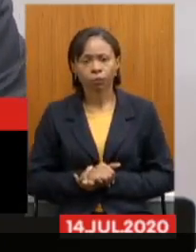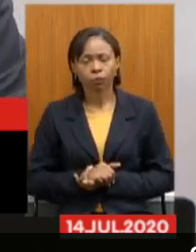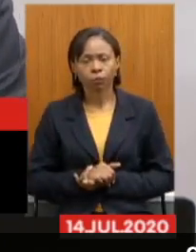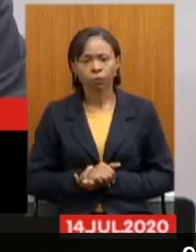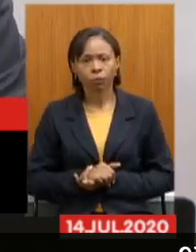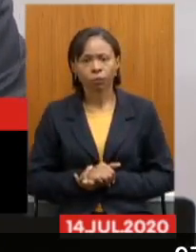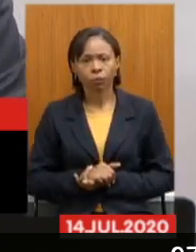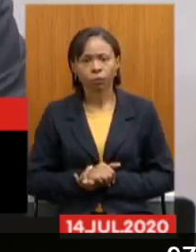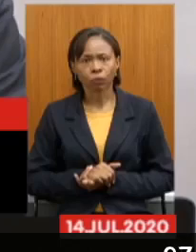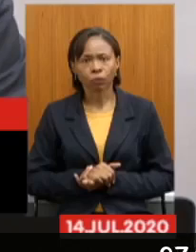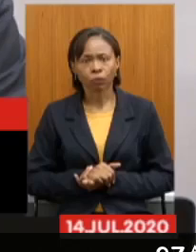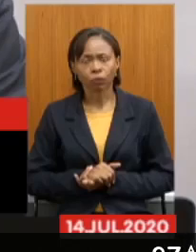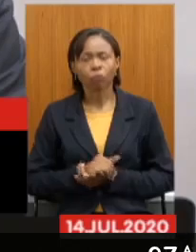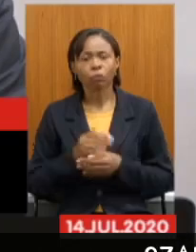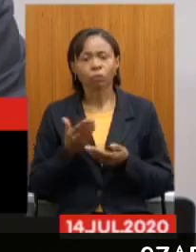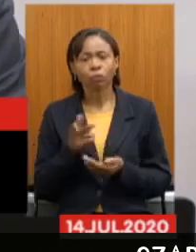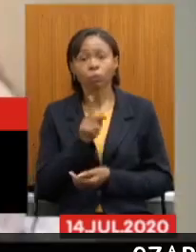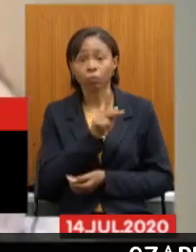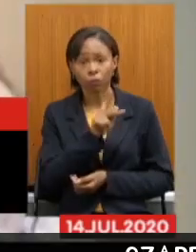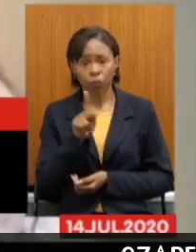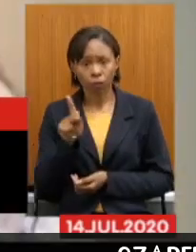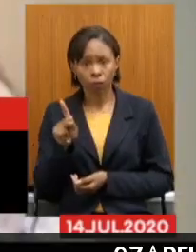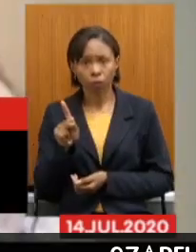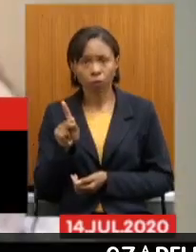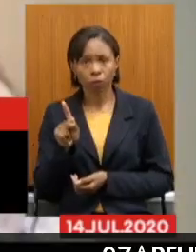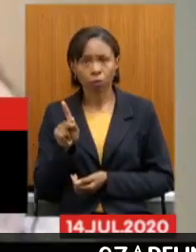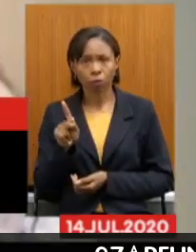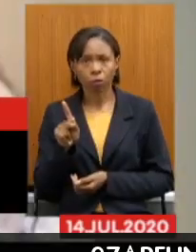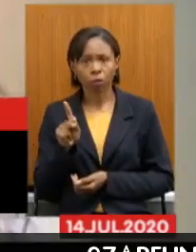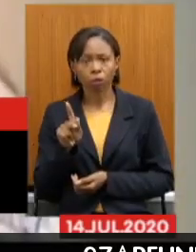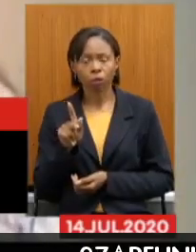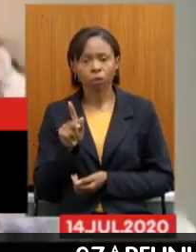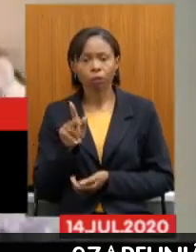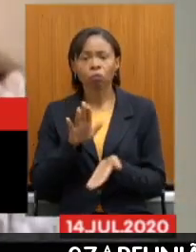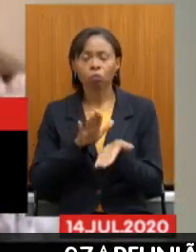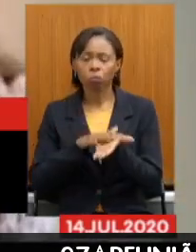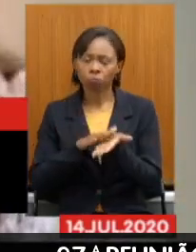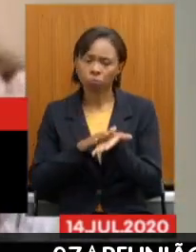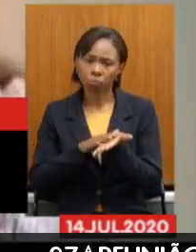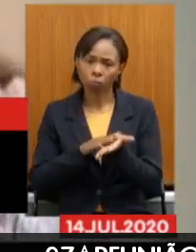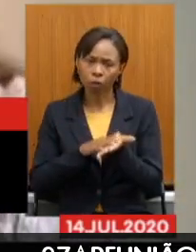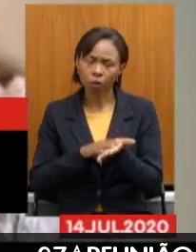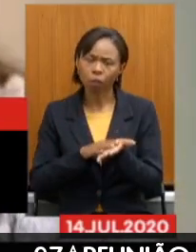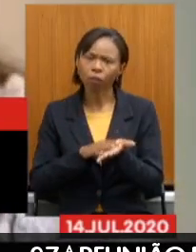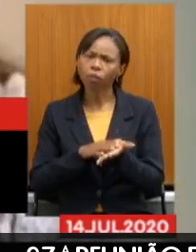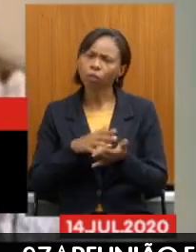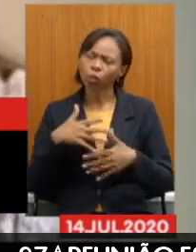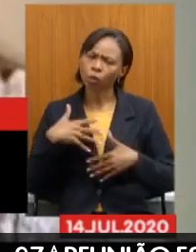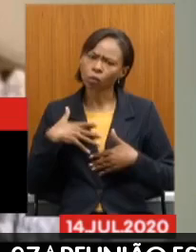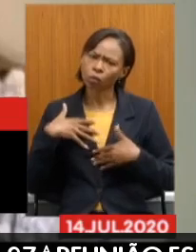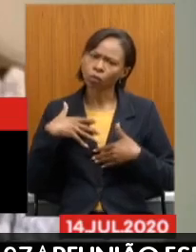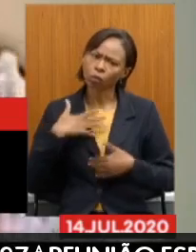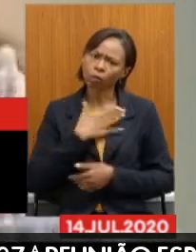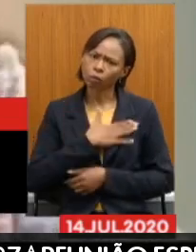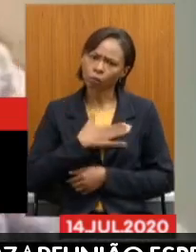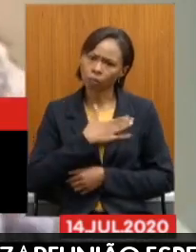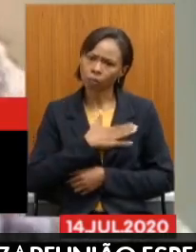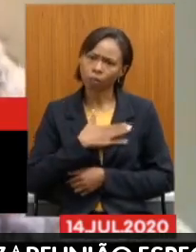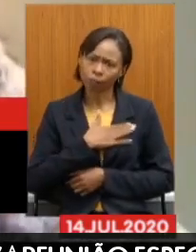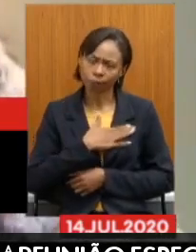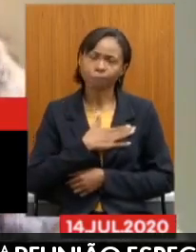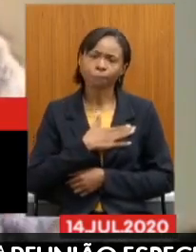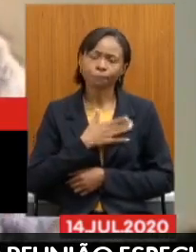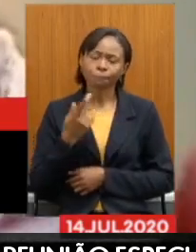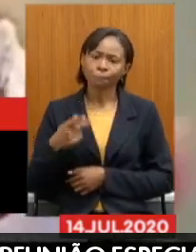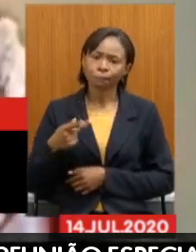Então, presidente, parabenizá-lo, sabe? Dizer que a gente fica sempre muito feliz quando estiver na mesa, na condição dos trabalhos,